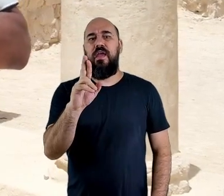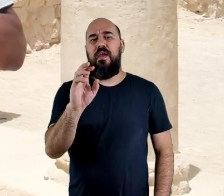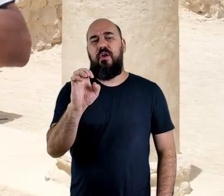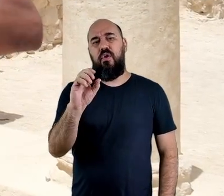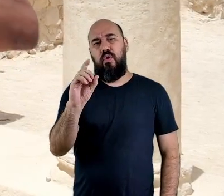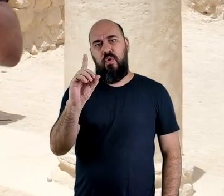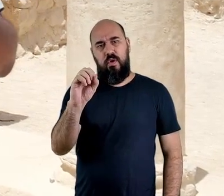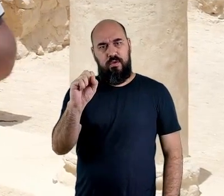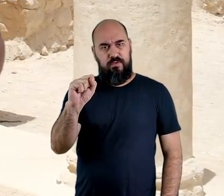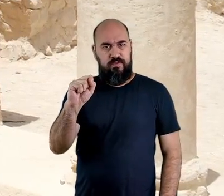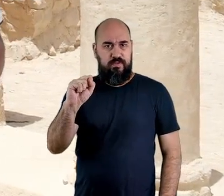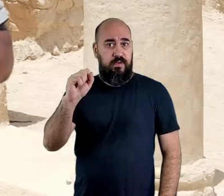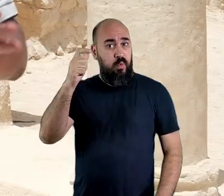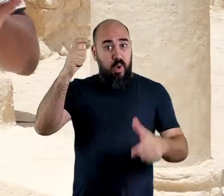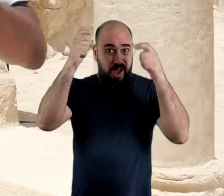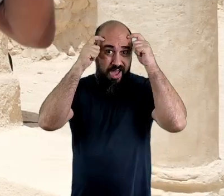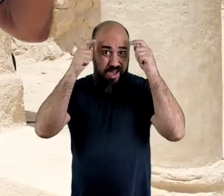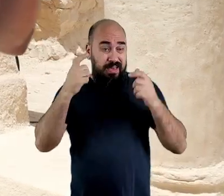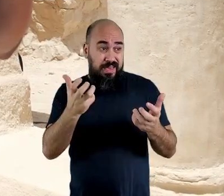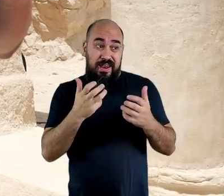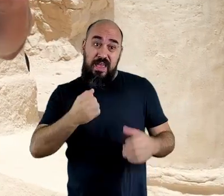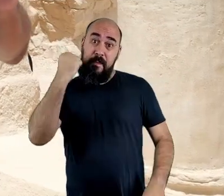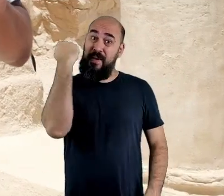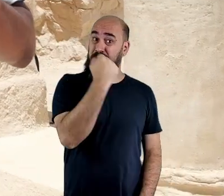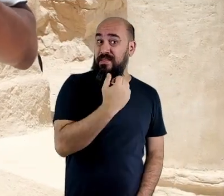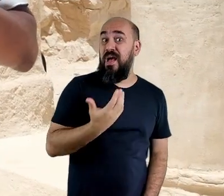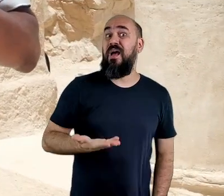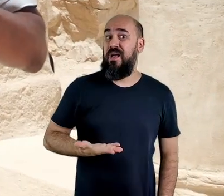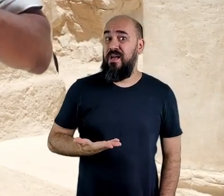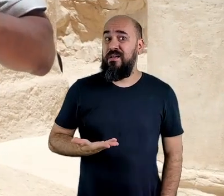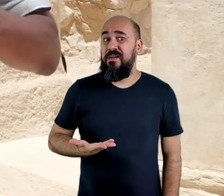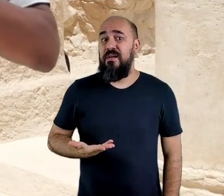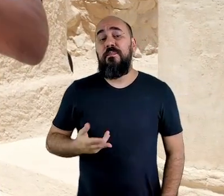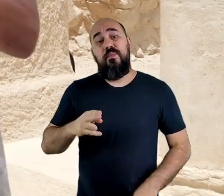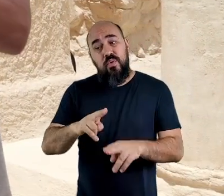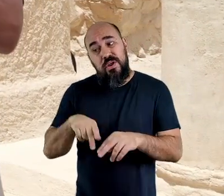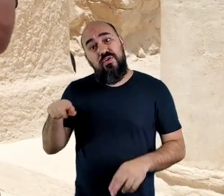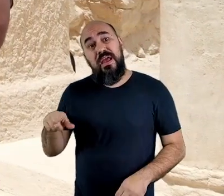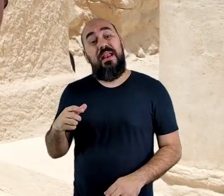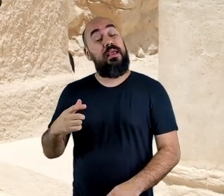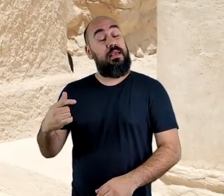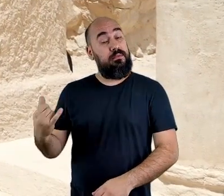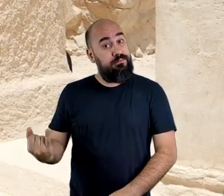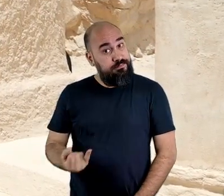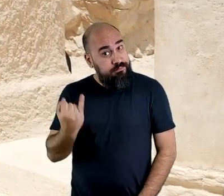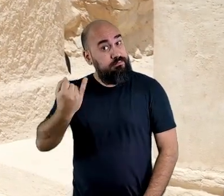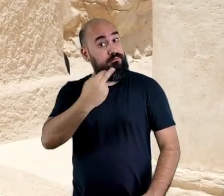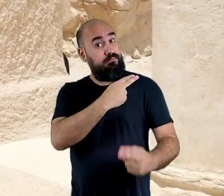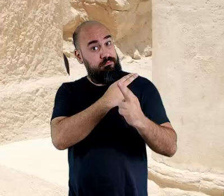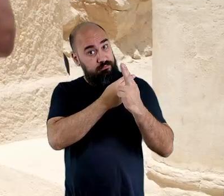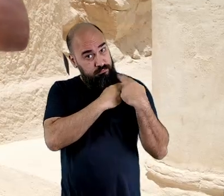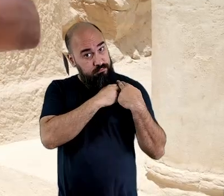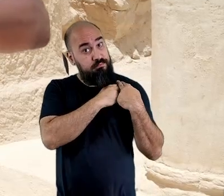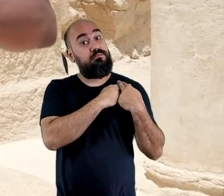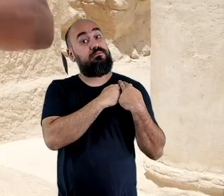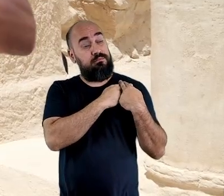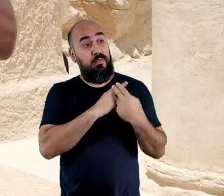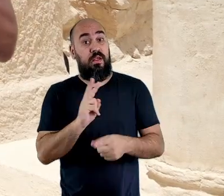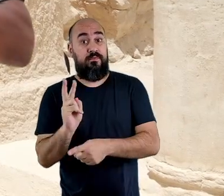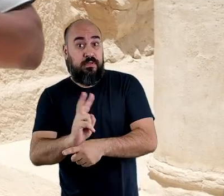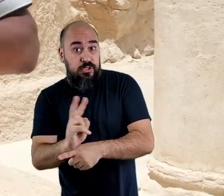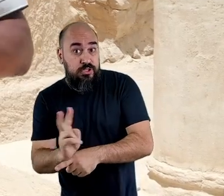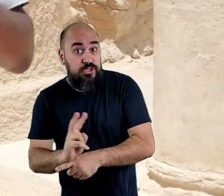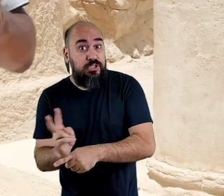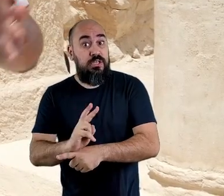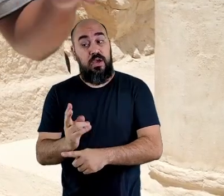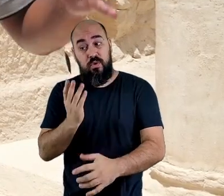muitos judeus revolucionários que queriam talvez assassiná-lo. Então esse homem ficava sobre o comando não apenas das